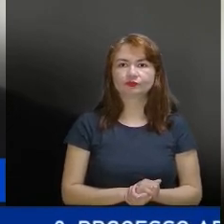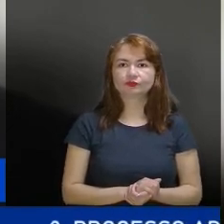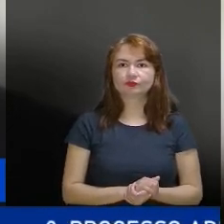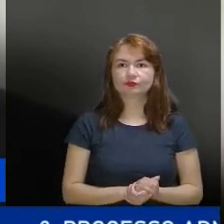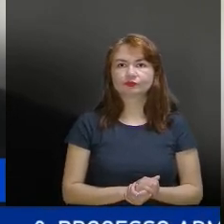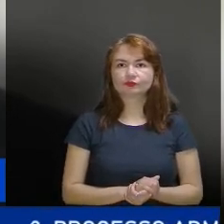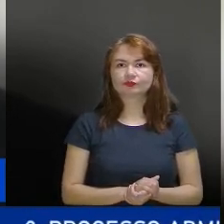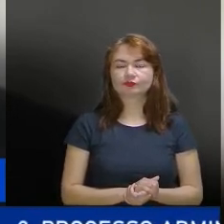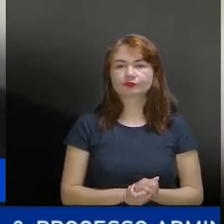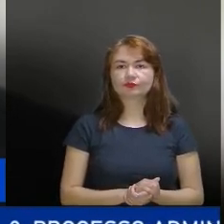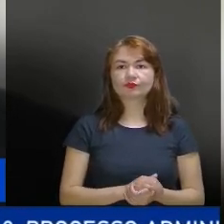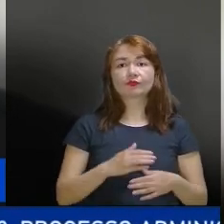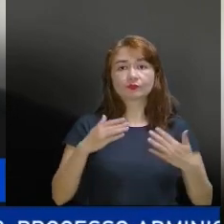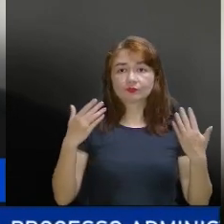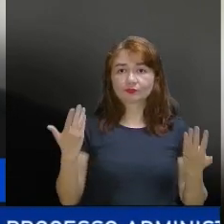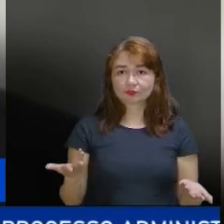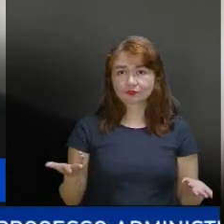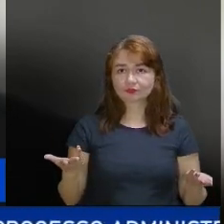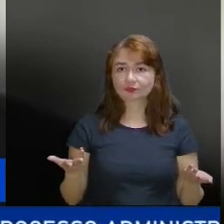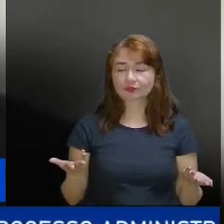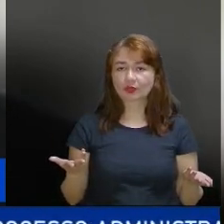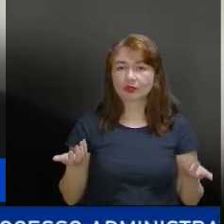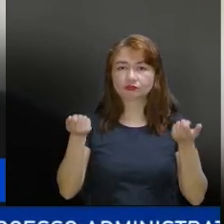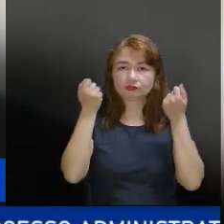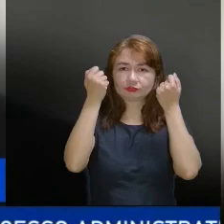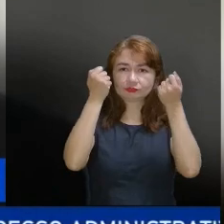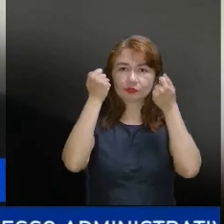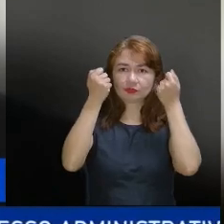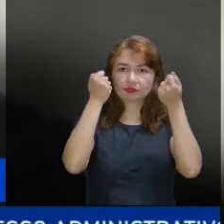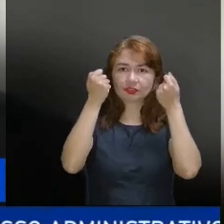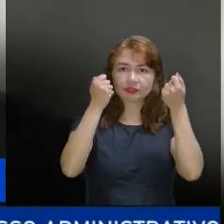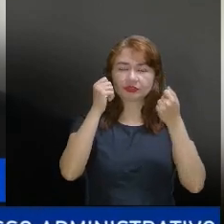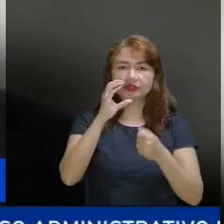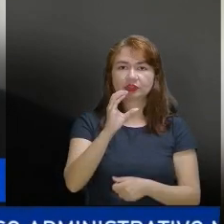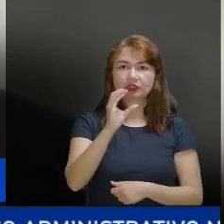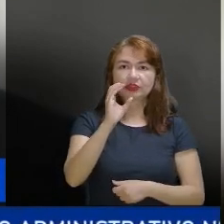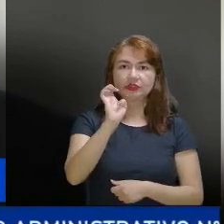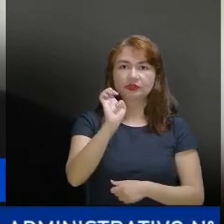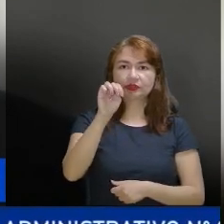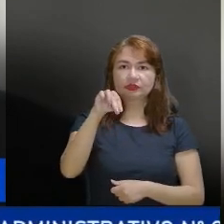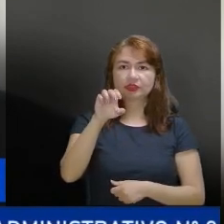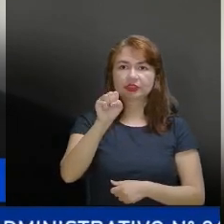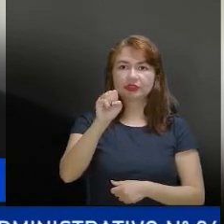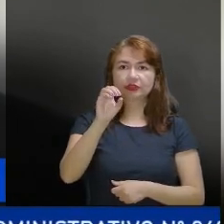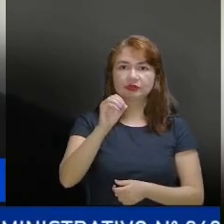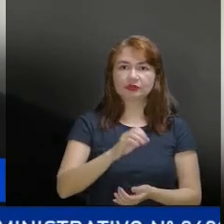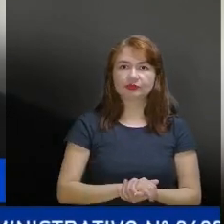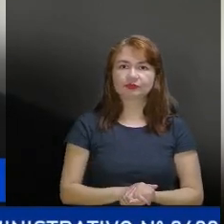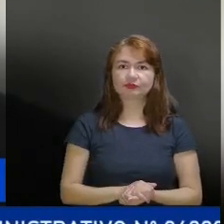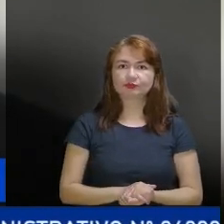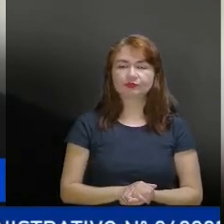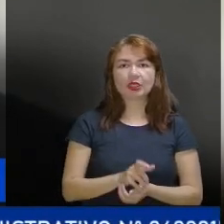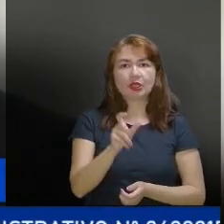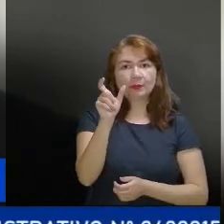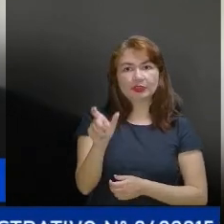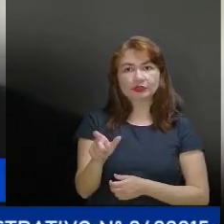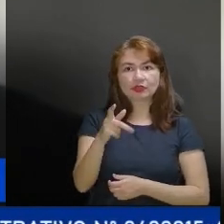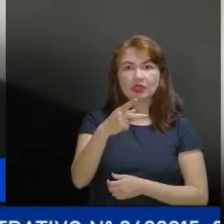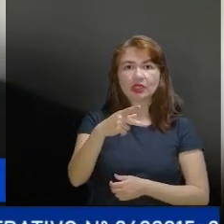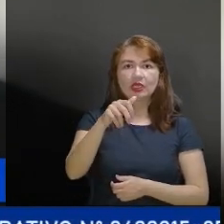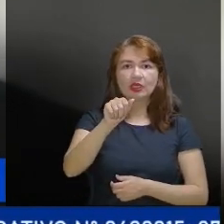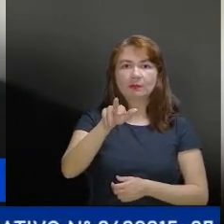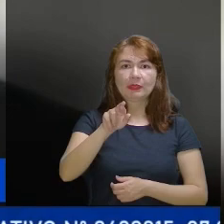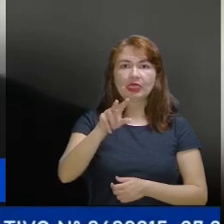de conclusão, tá, diante da análise do censo do IBGE, tá, que os autodeclarados pardos na